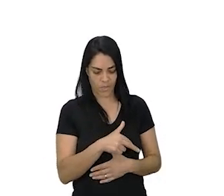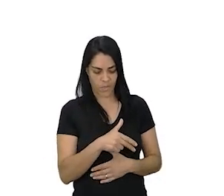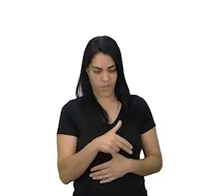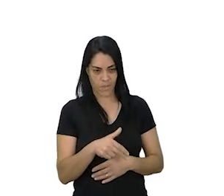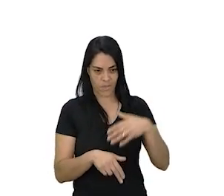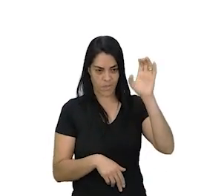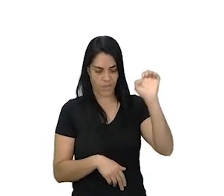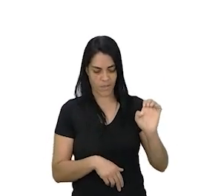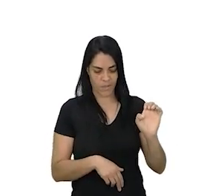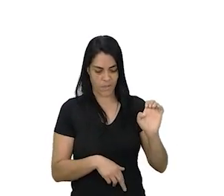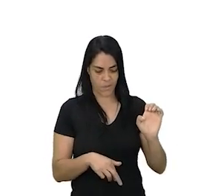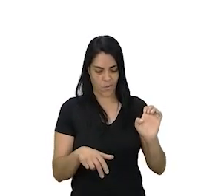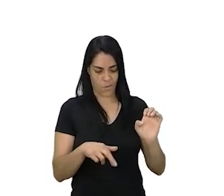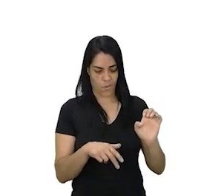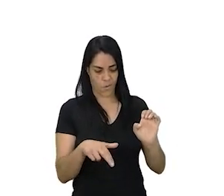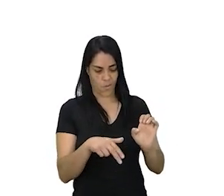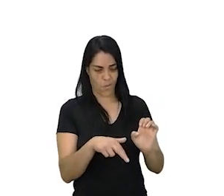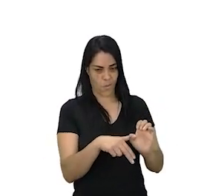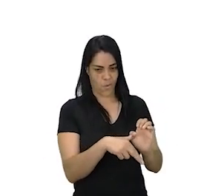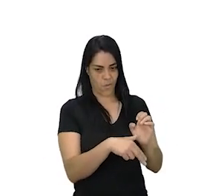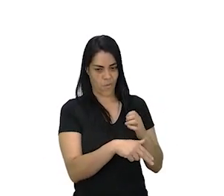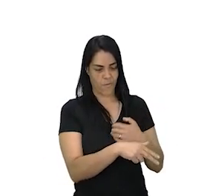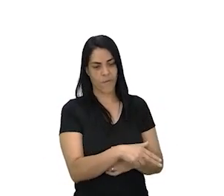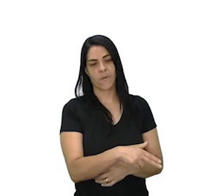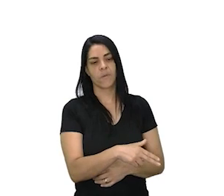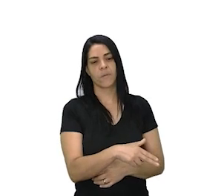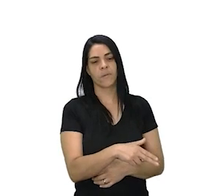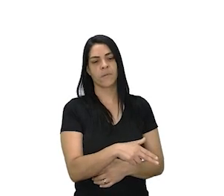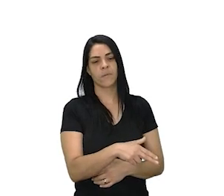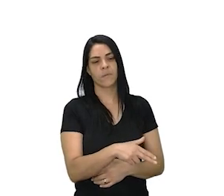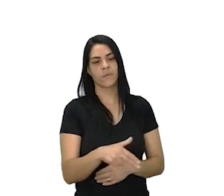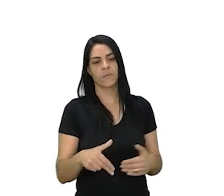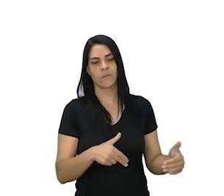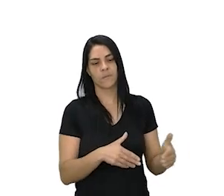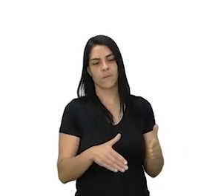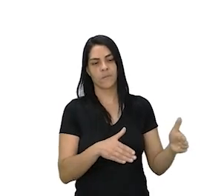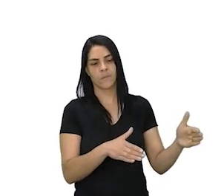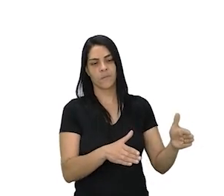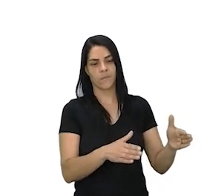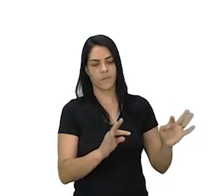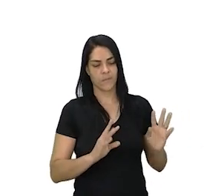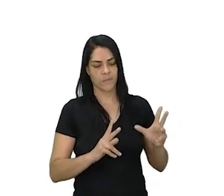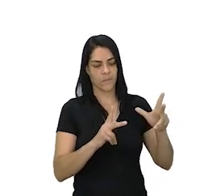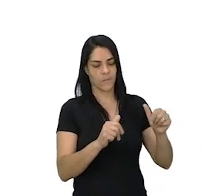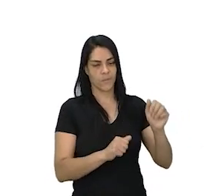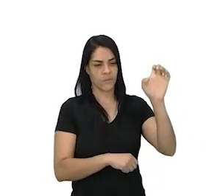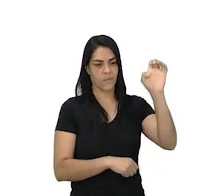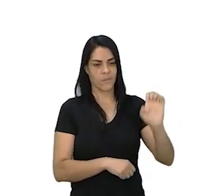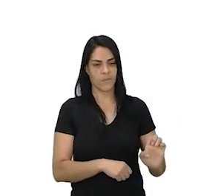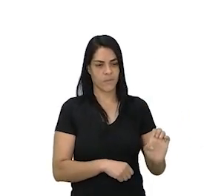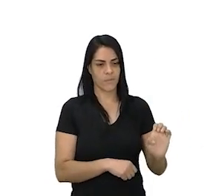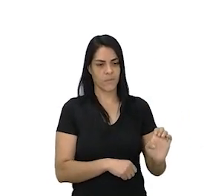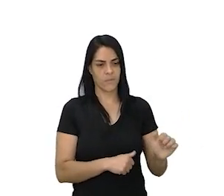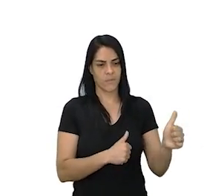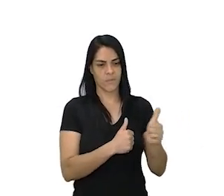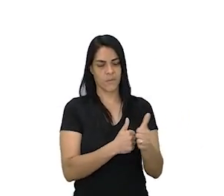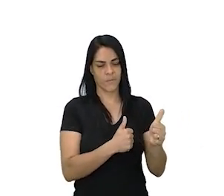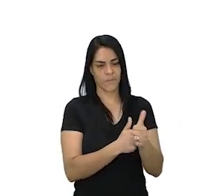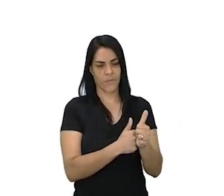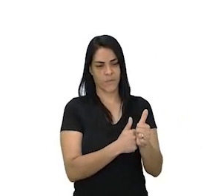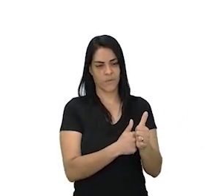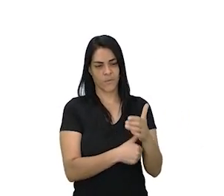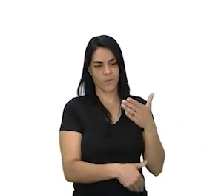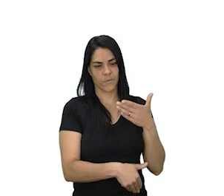esquerda, um caminho ele vai virar completamente à esquerda, passando em